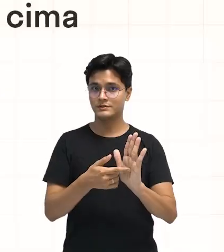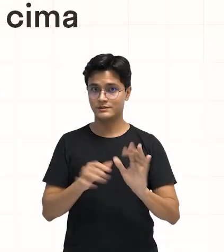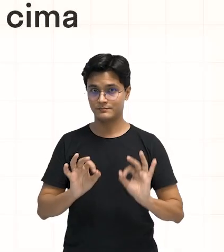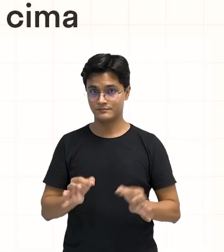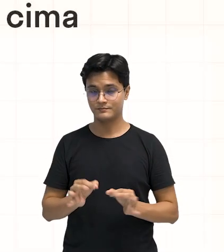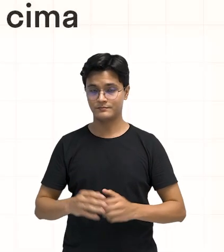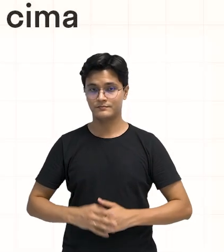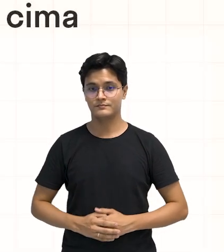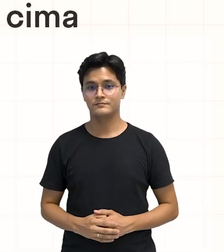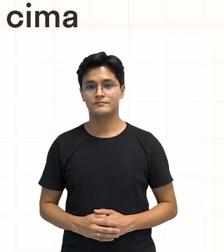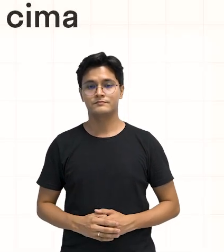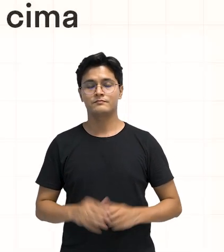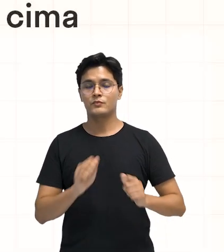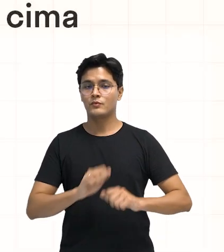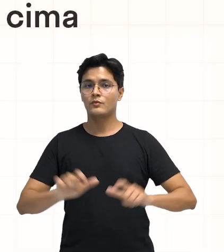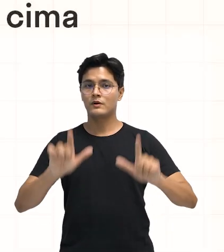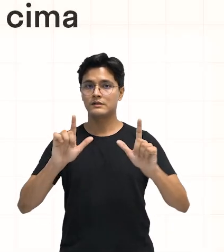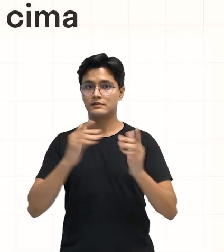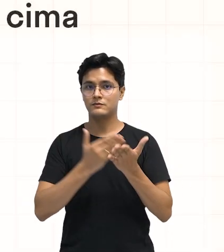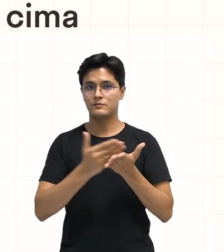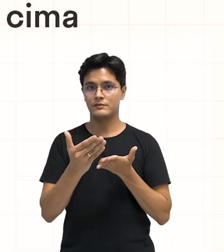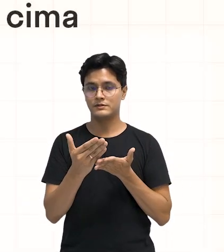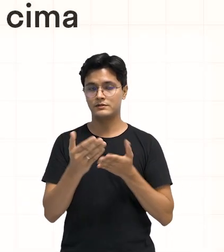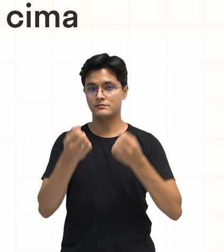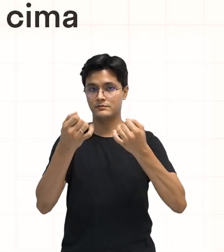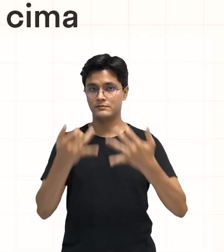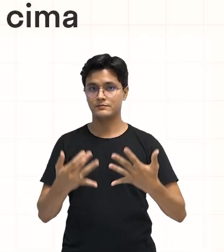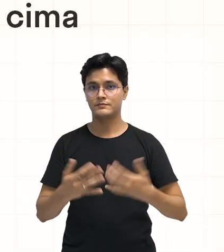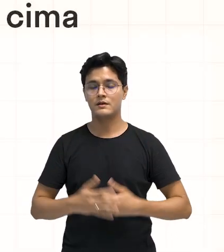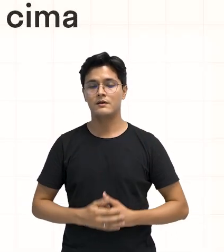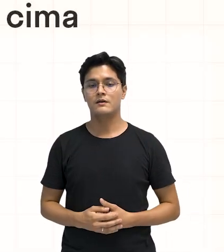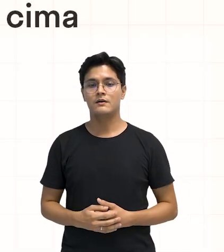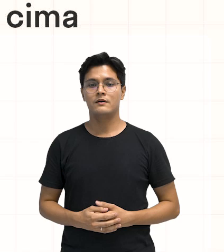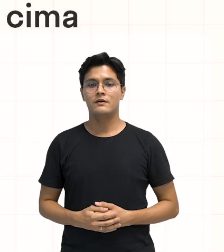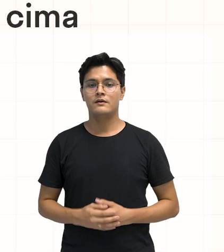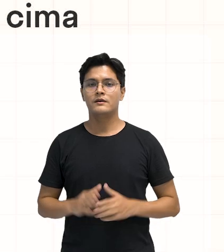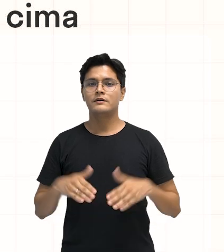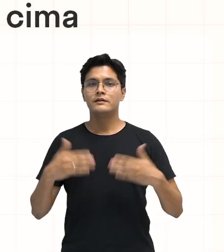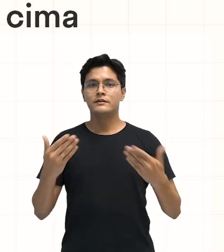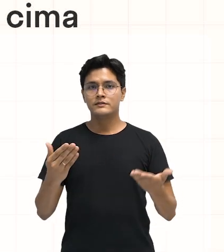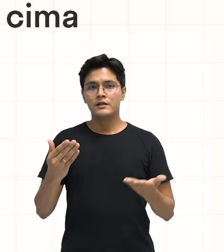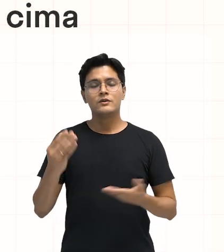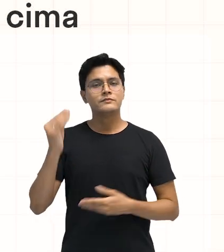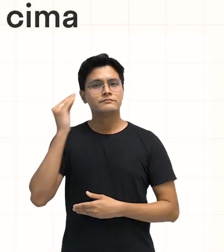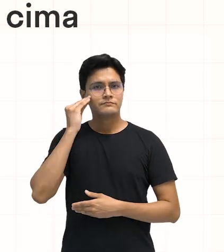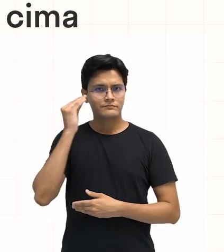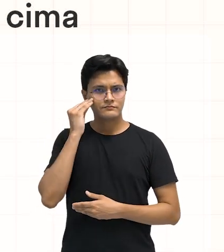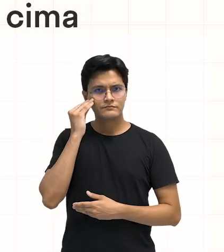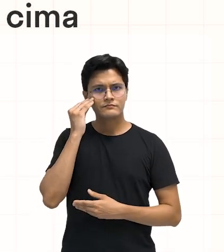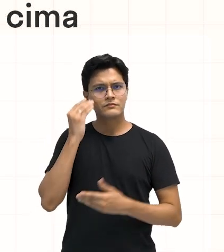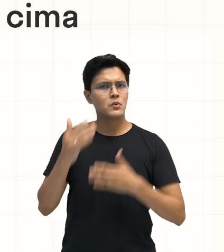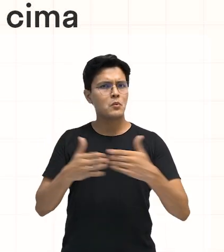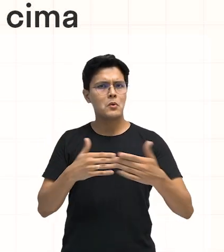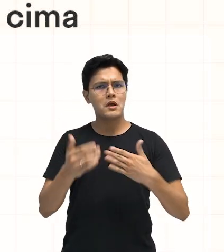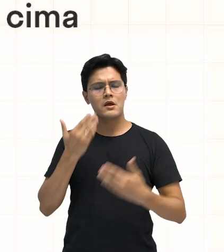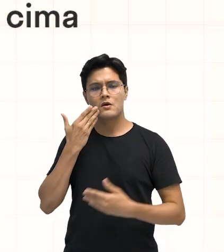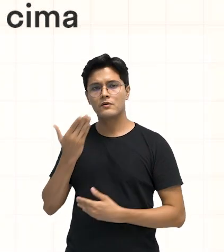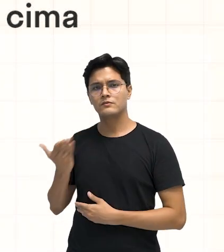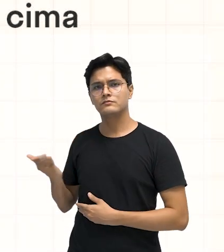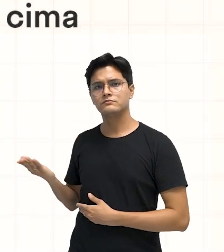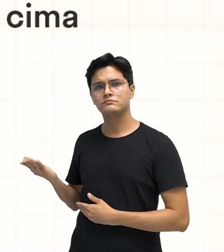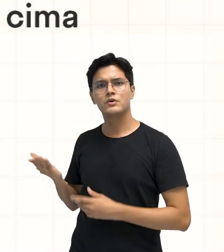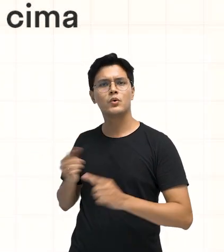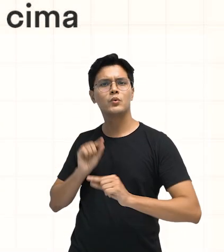nossa cartela? Para a gente começar então. Então vamos aqui definir o que é um experimento aleatório, tá?